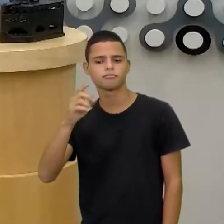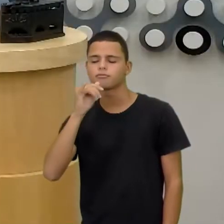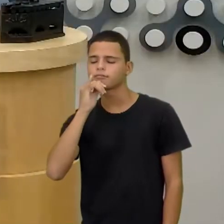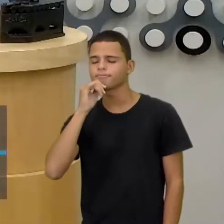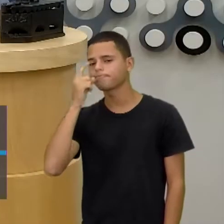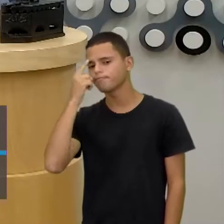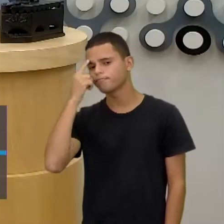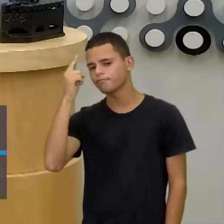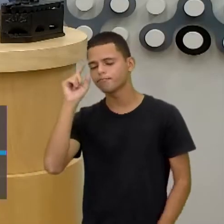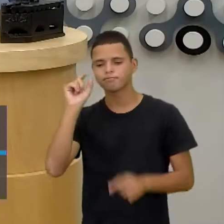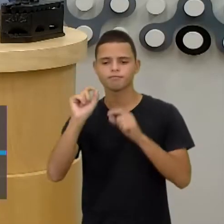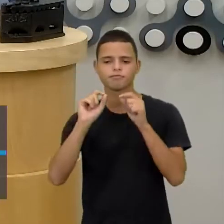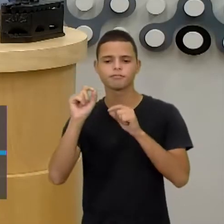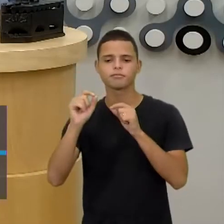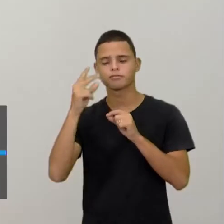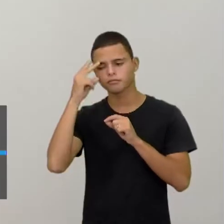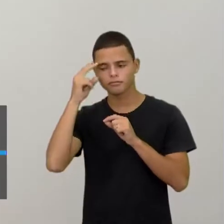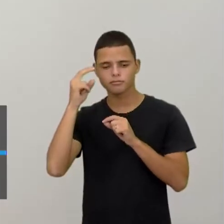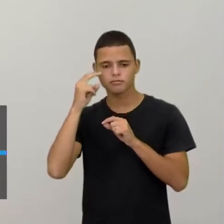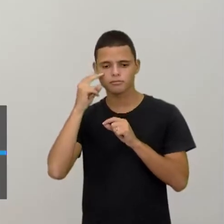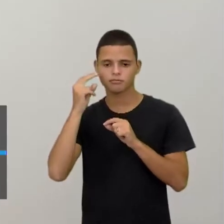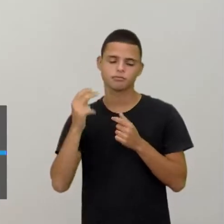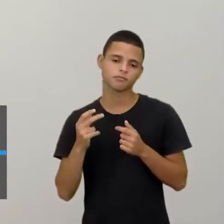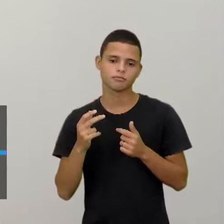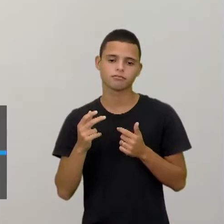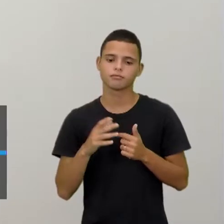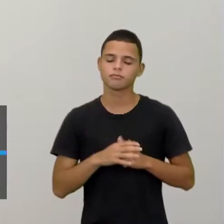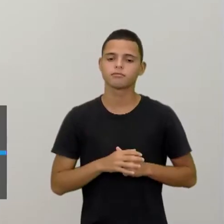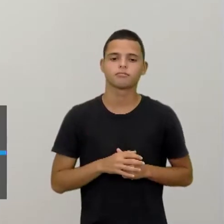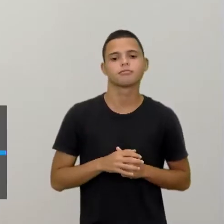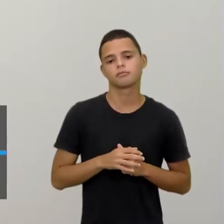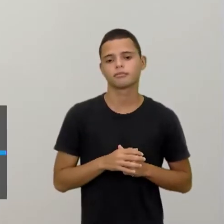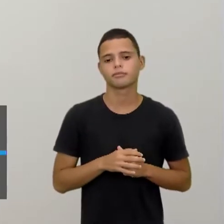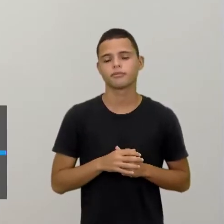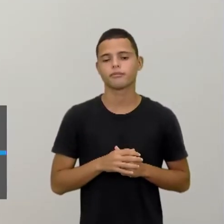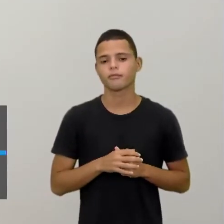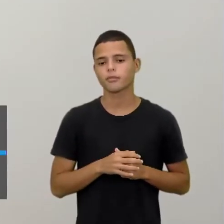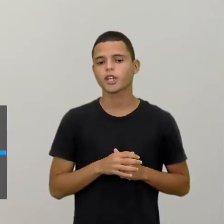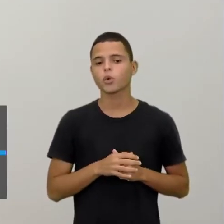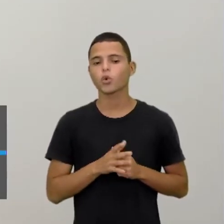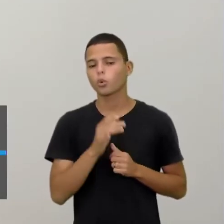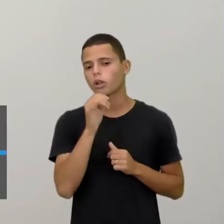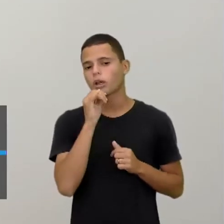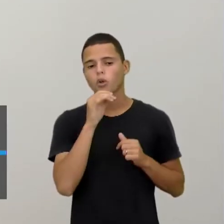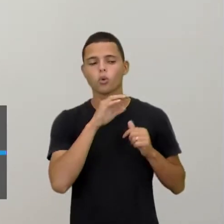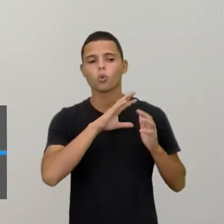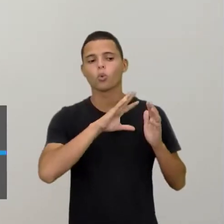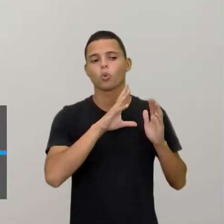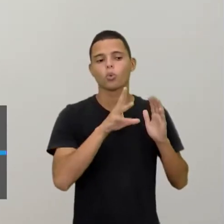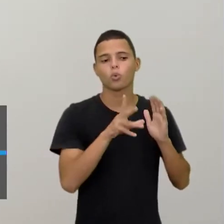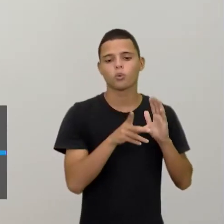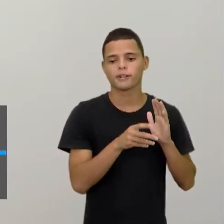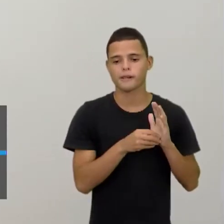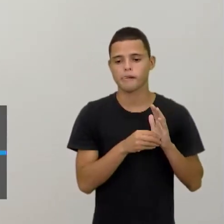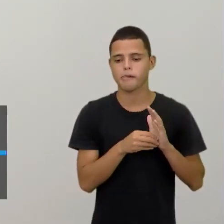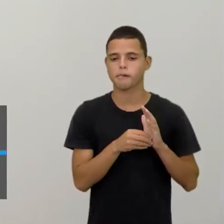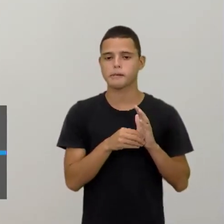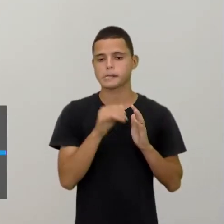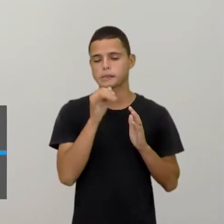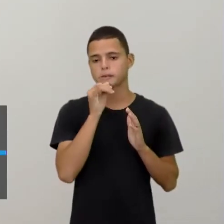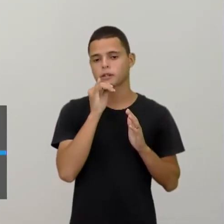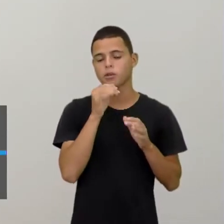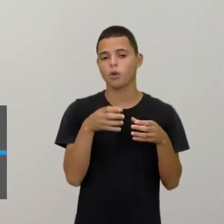aqui no patrimônio cultural, né? O patrimônio cultural é esse conjunto de tudo que vamos chamar de um